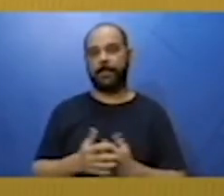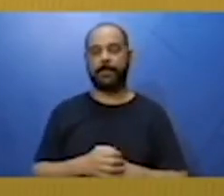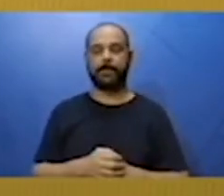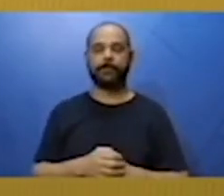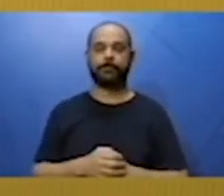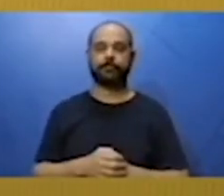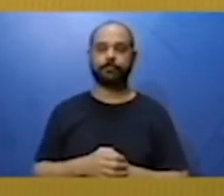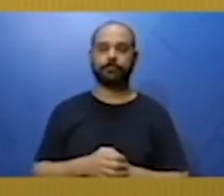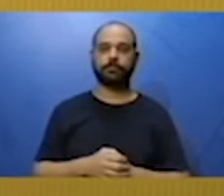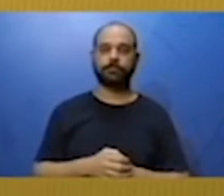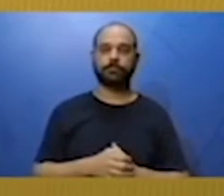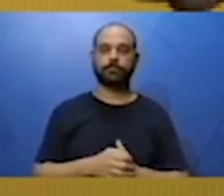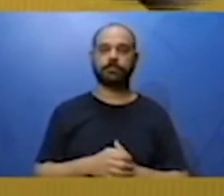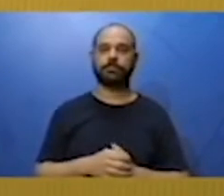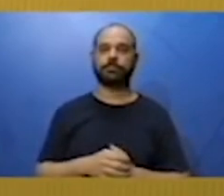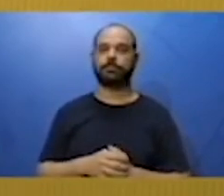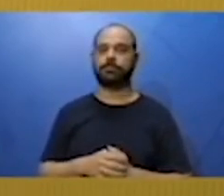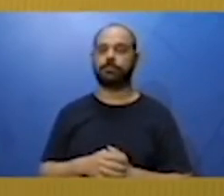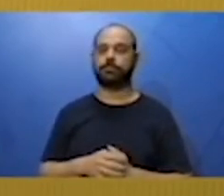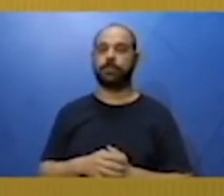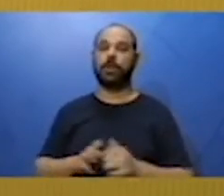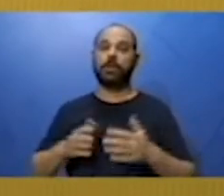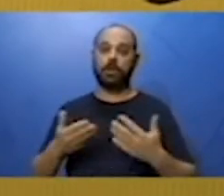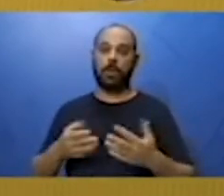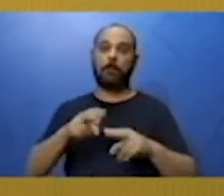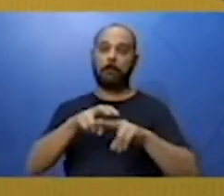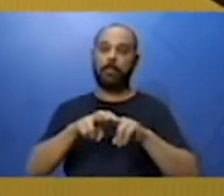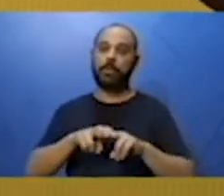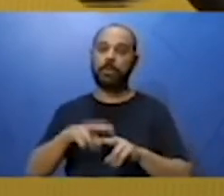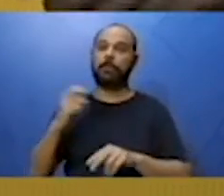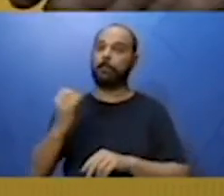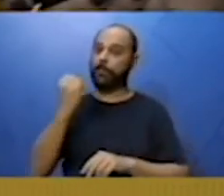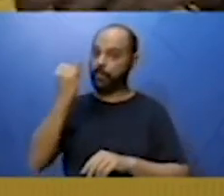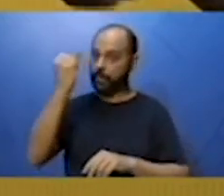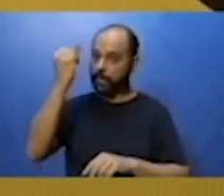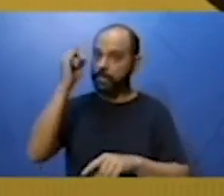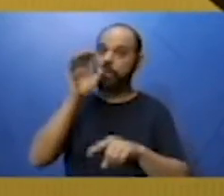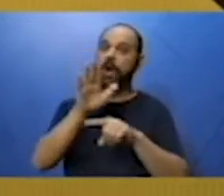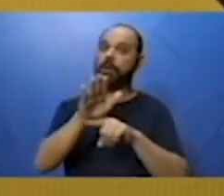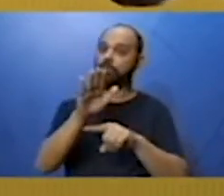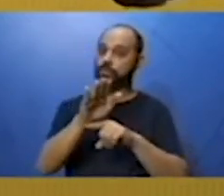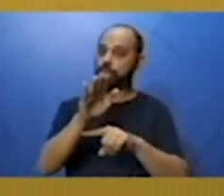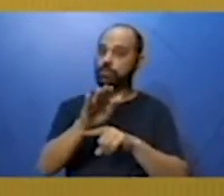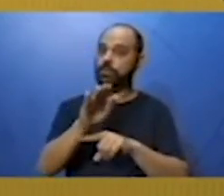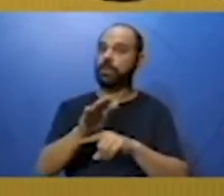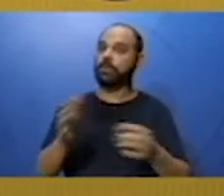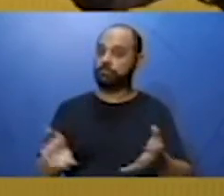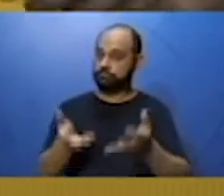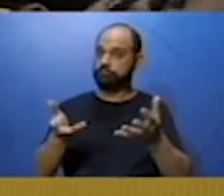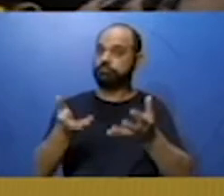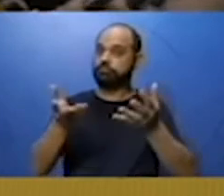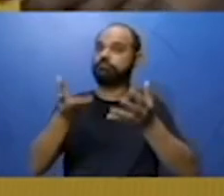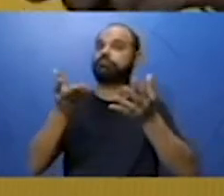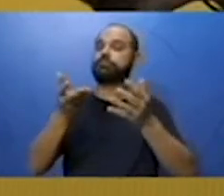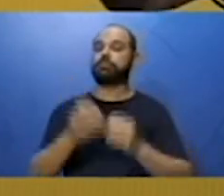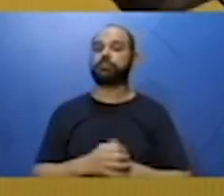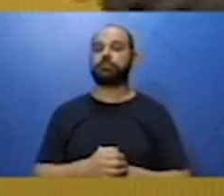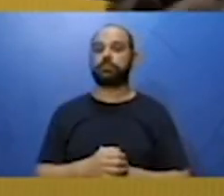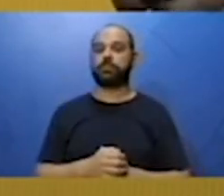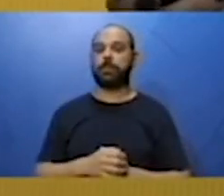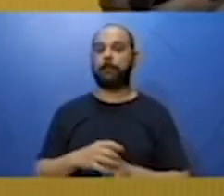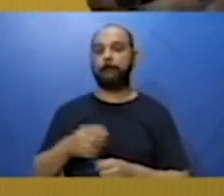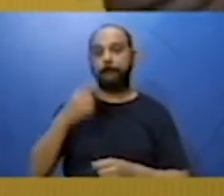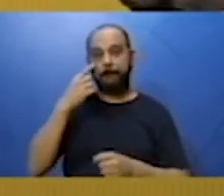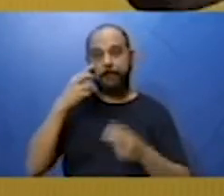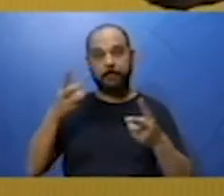suicídio, né? Por isso, é muito importante buscar ajuda, incentivar a busca de ajuda quando a gente